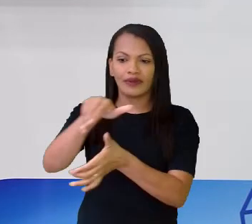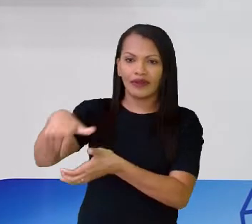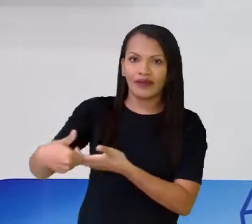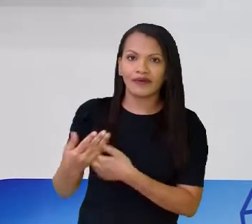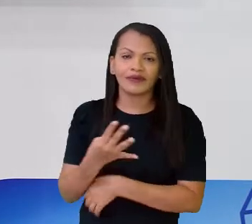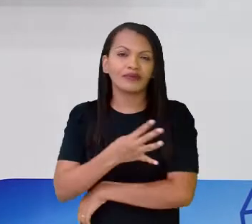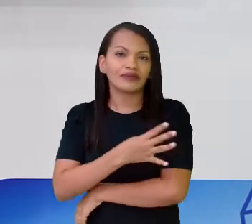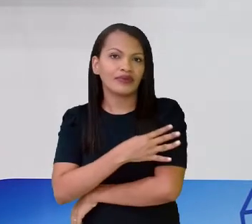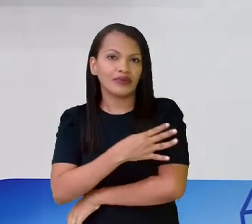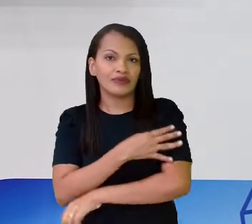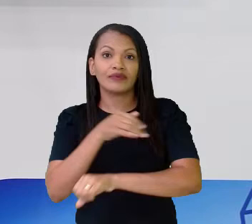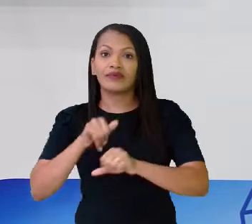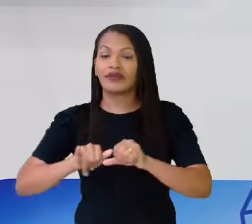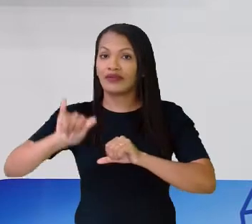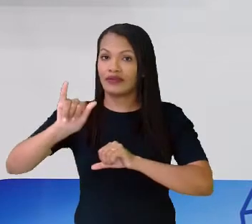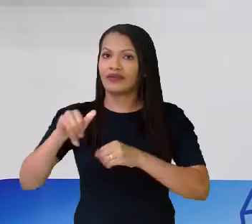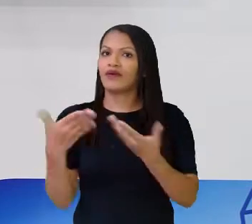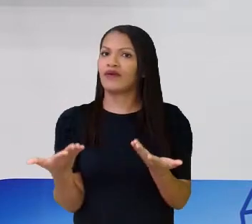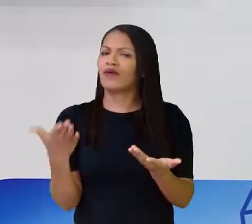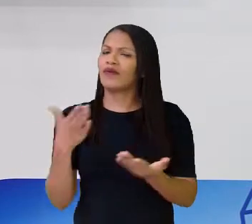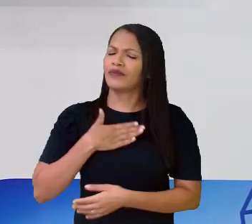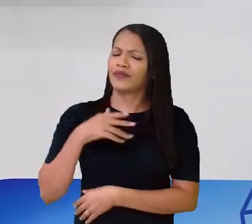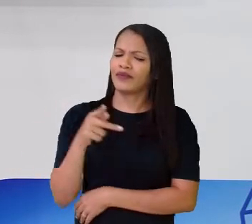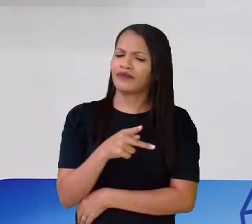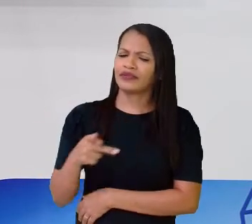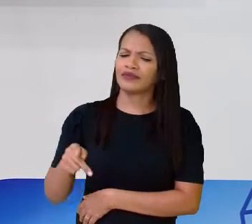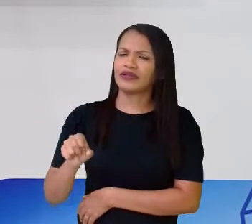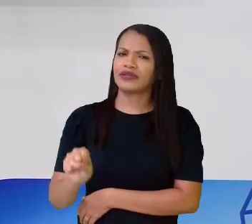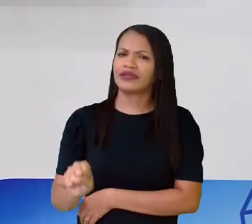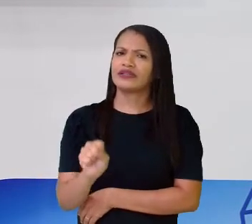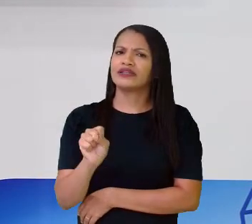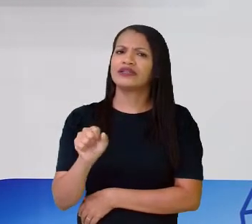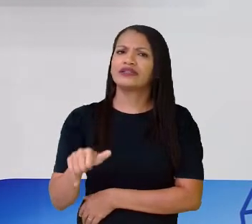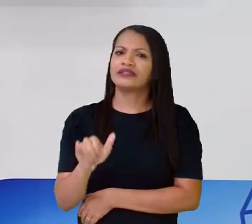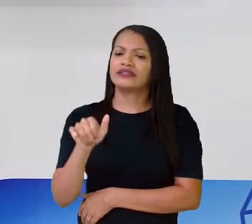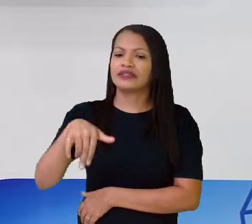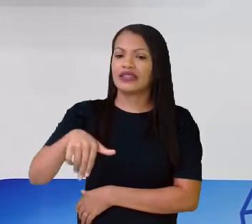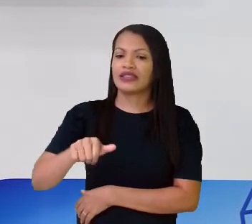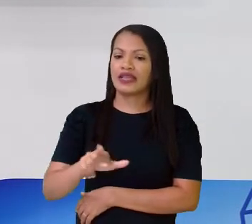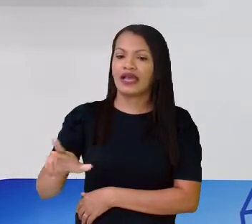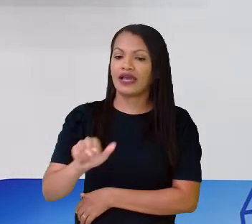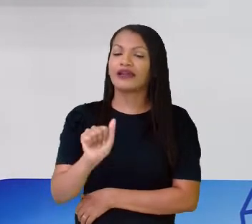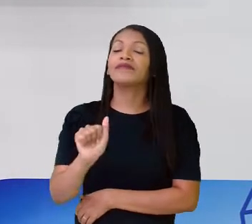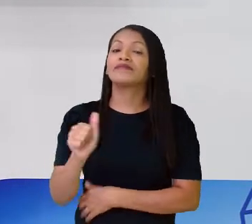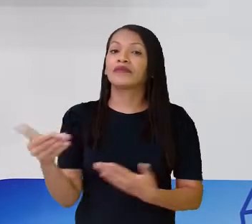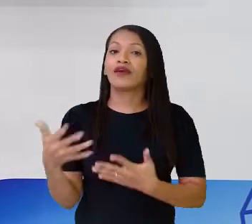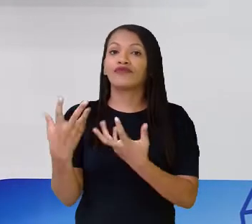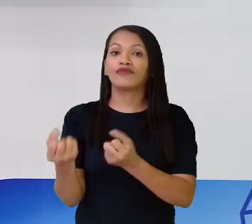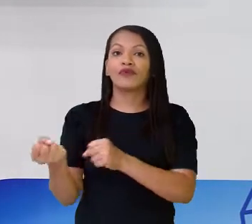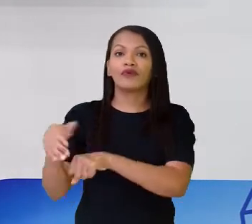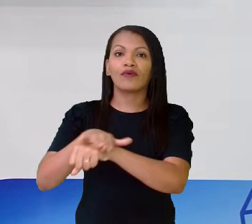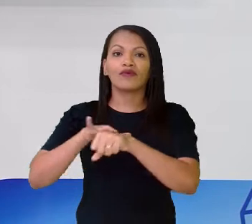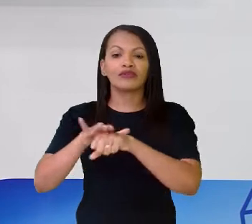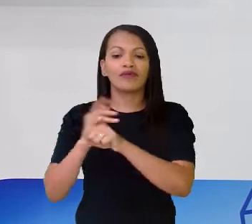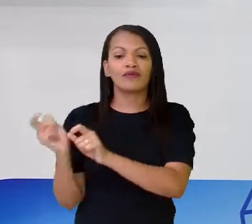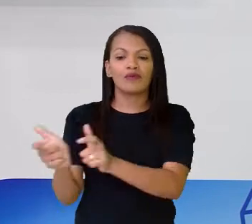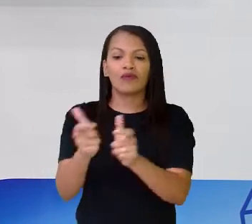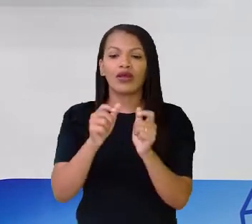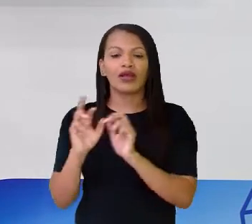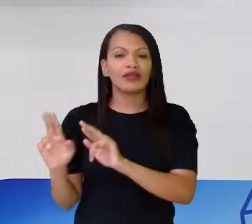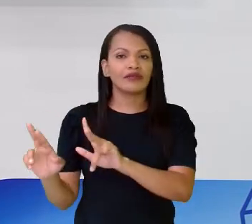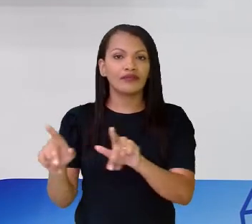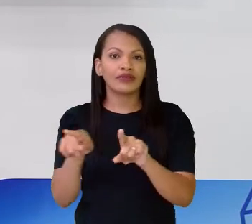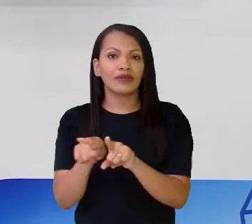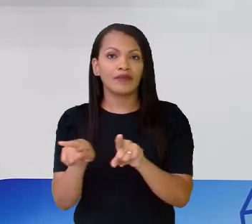do quarto ano em Acelera, comigo, professora Sinara Souza. E a gente vai conversar sobre lugares diferentes e